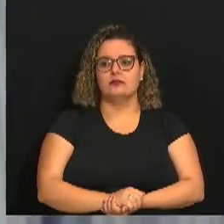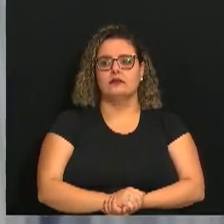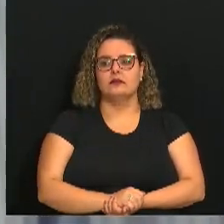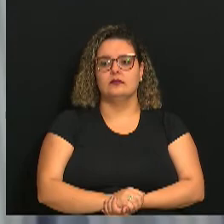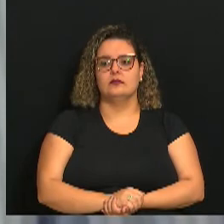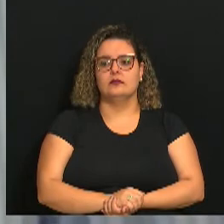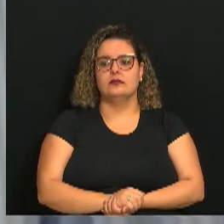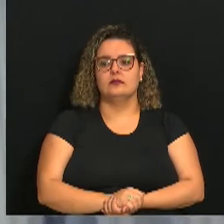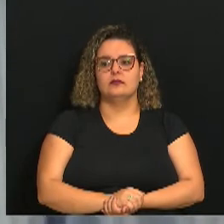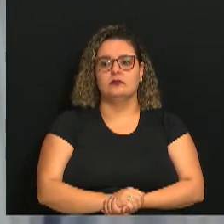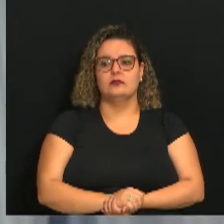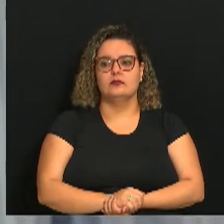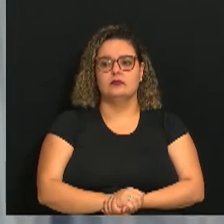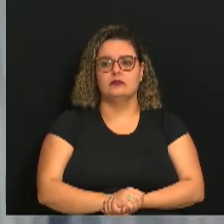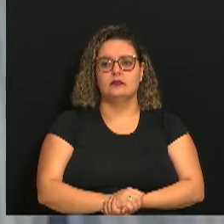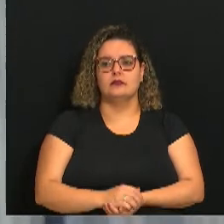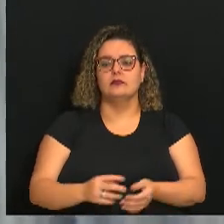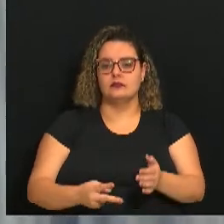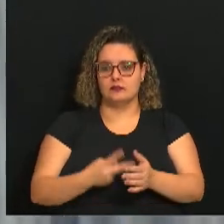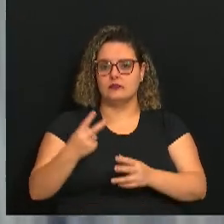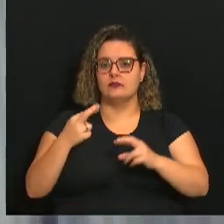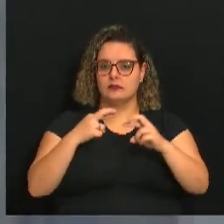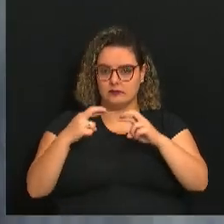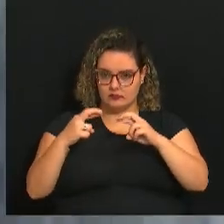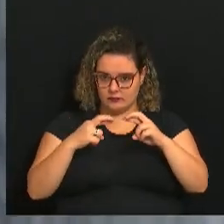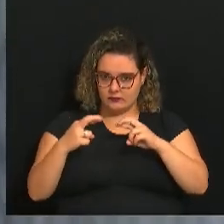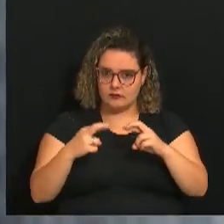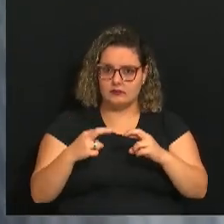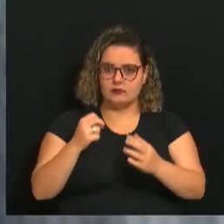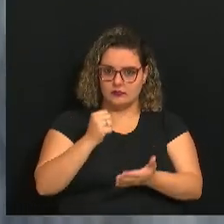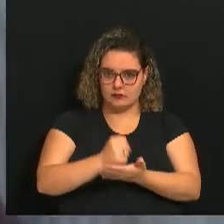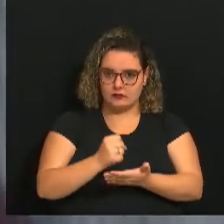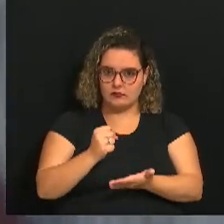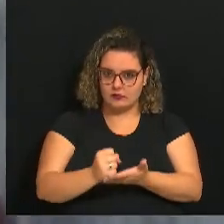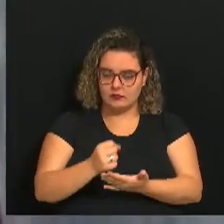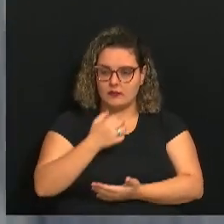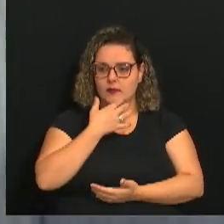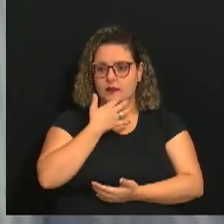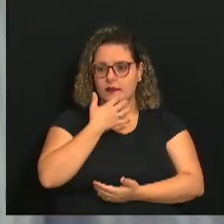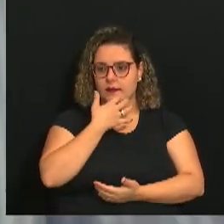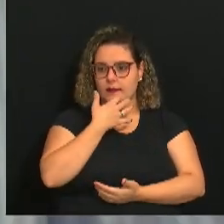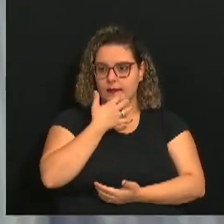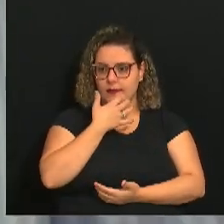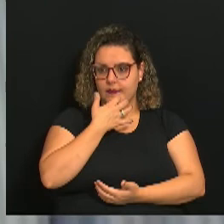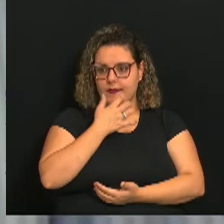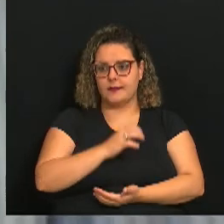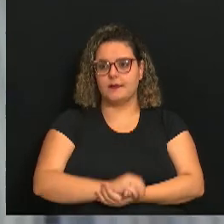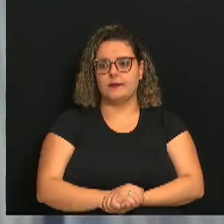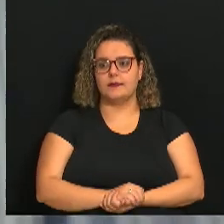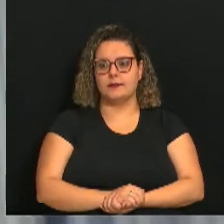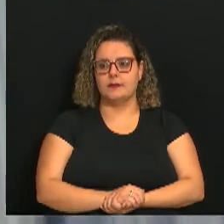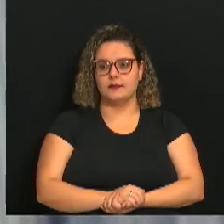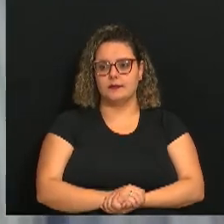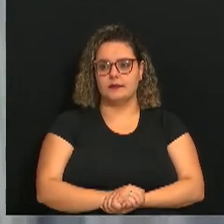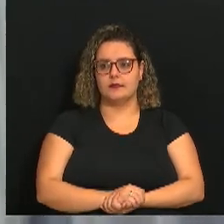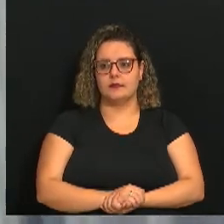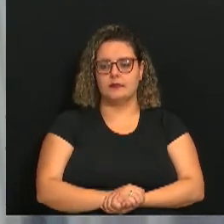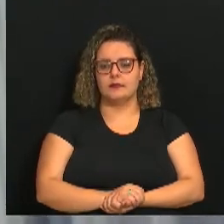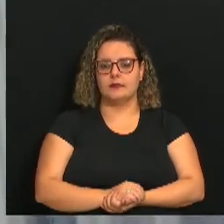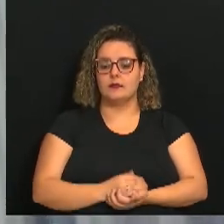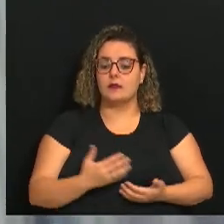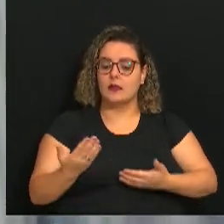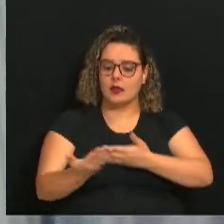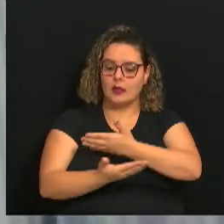o trabalho de fiscalização mesmo a partir da contratação, né, de tentar impor um dinamismo